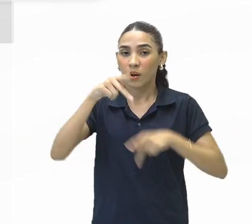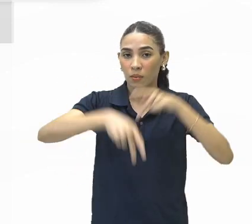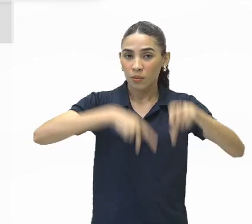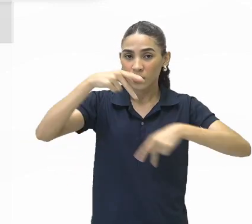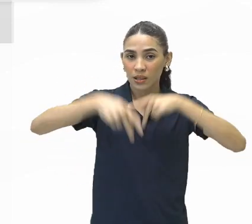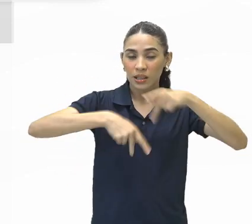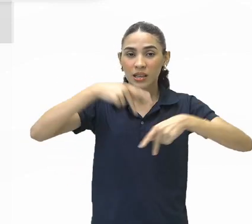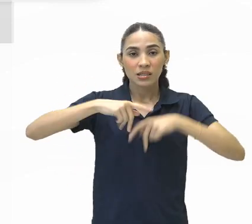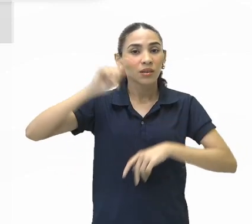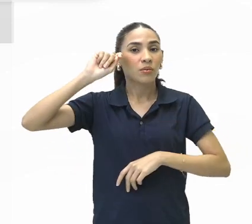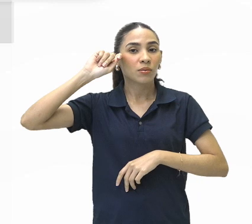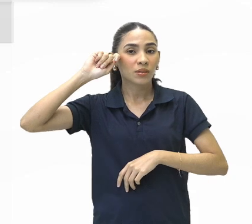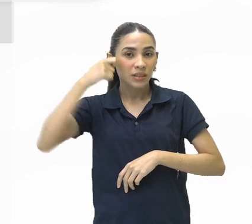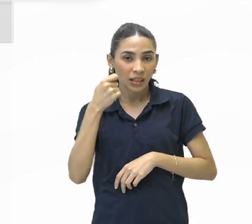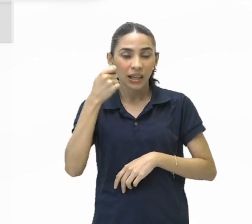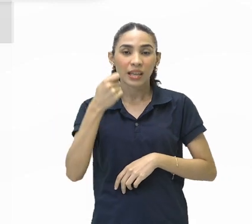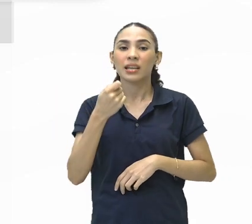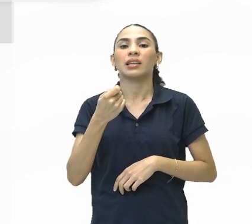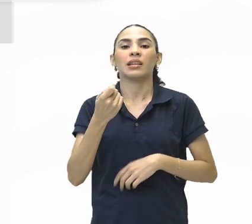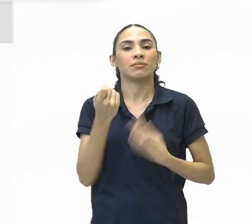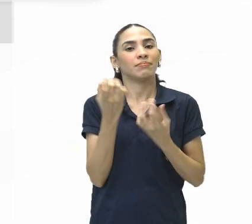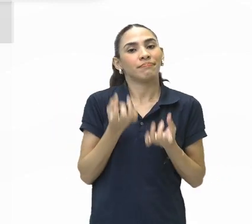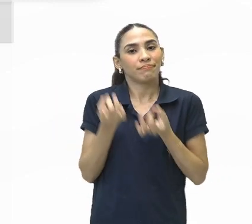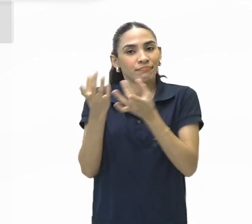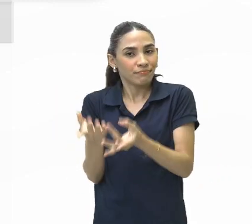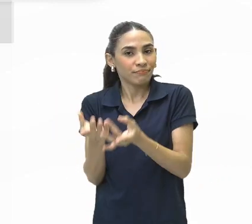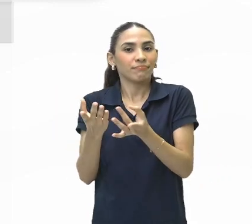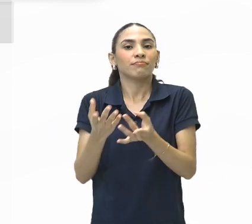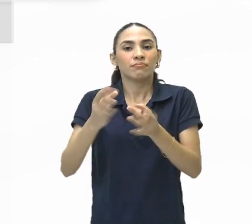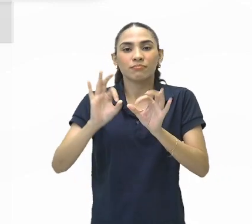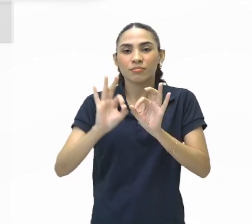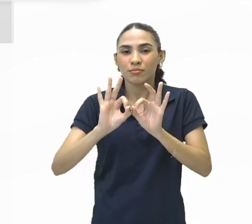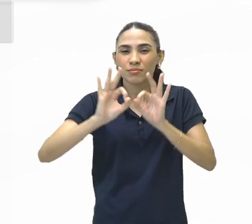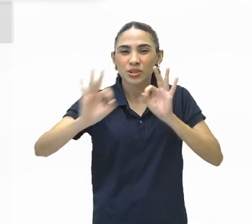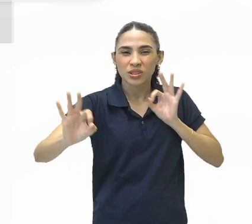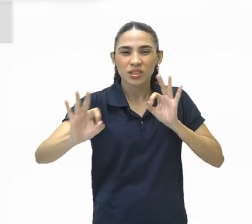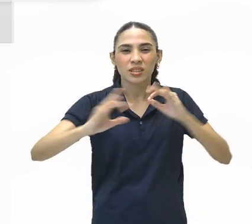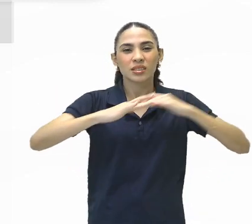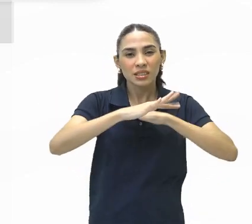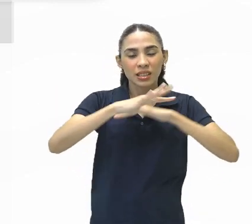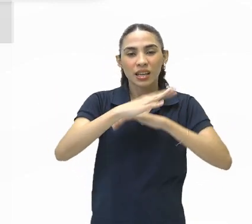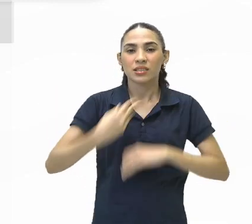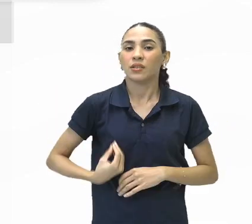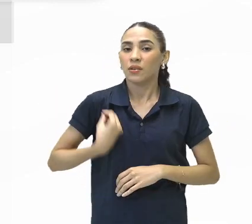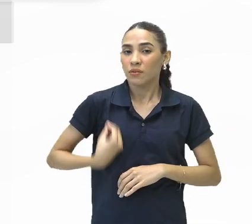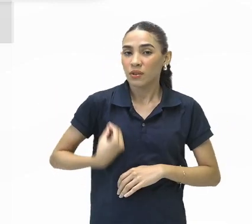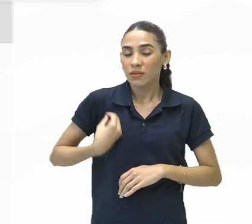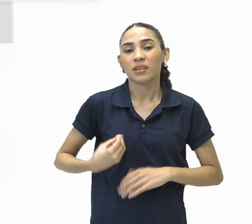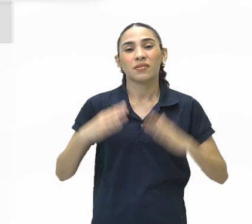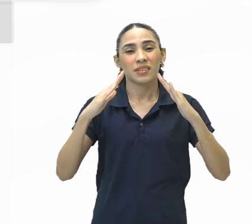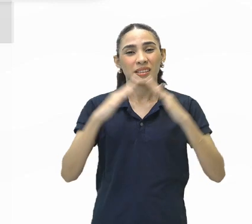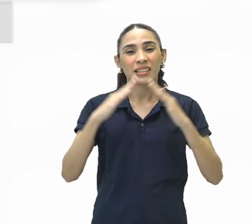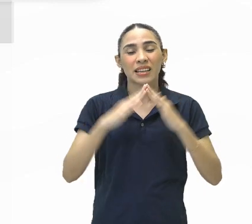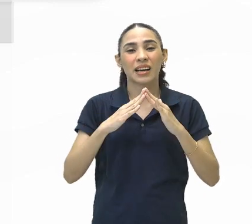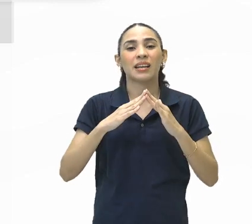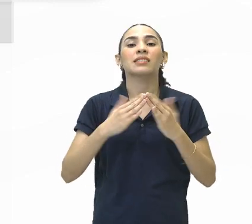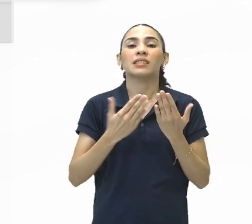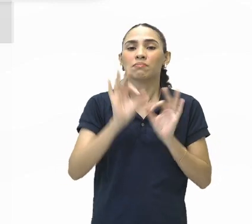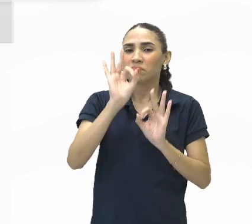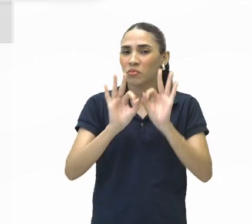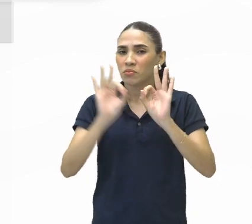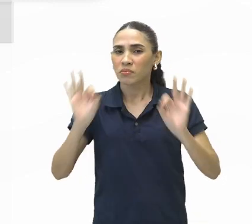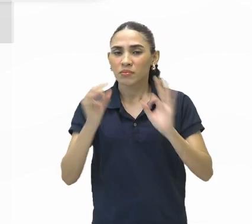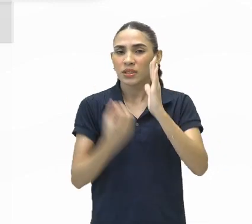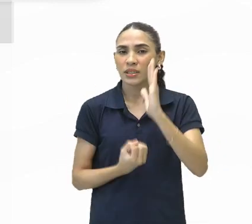população afrodescendente foi empurrada para as periferias urbanas, vivendo em moradias improvisadas que